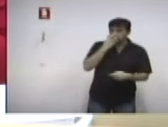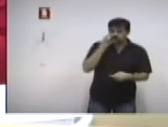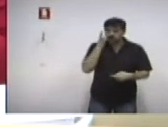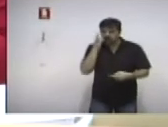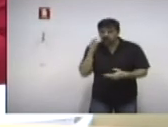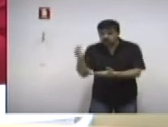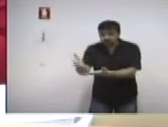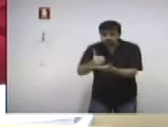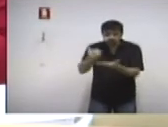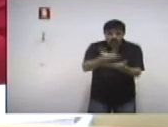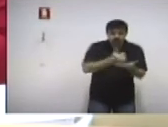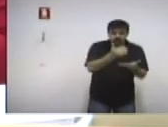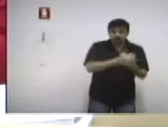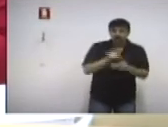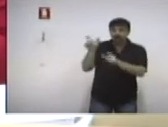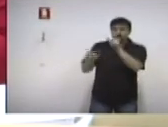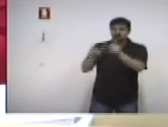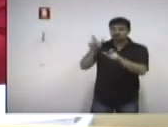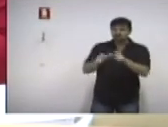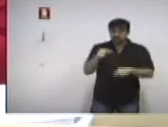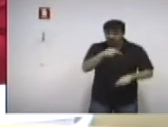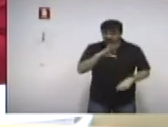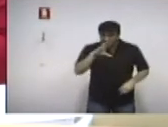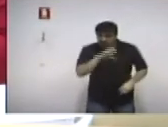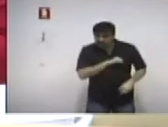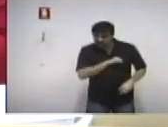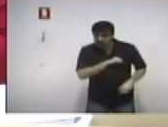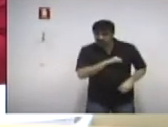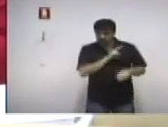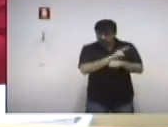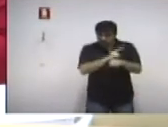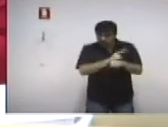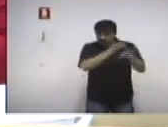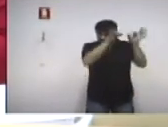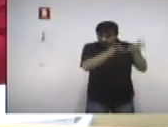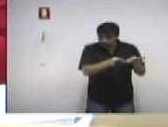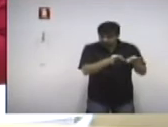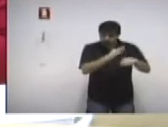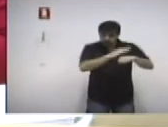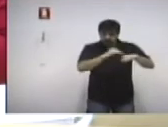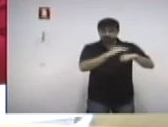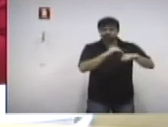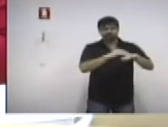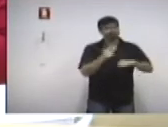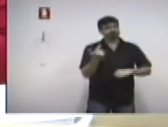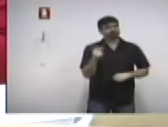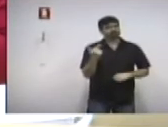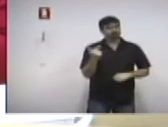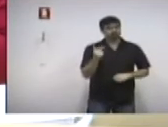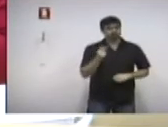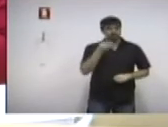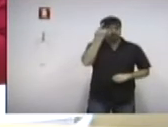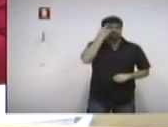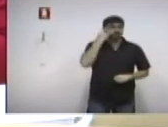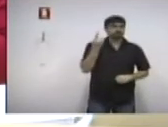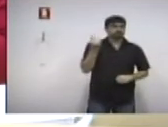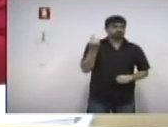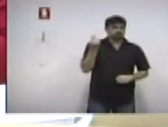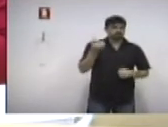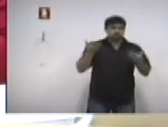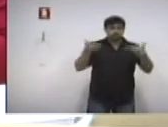animal mas que maltrata animal hoje tá lá com uma veterinária